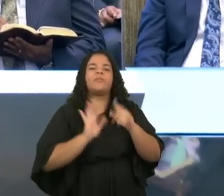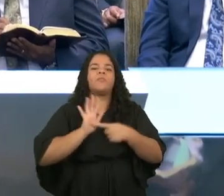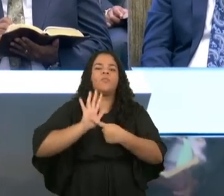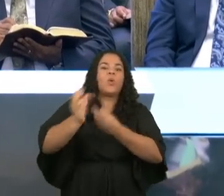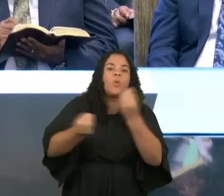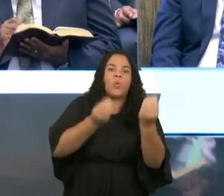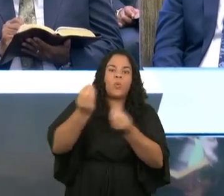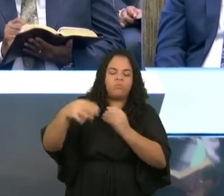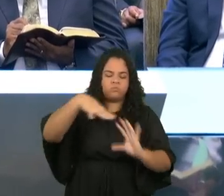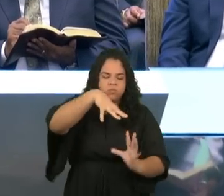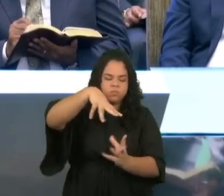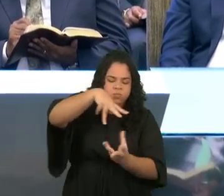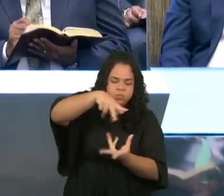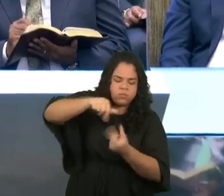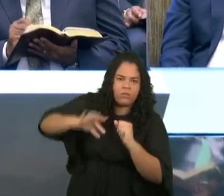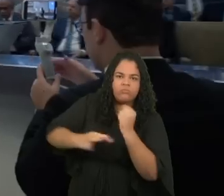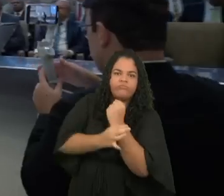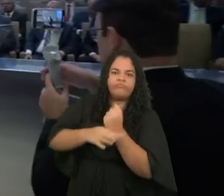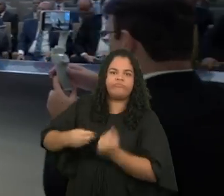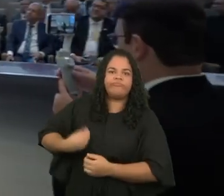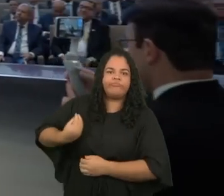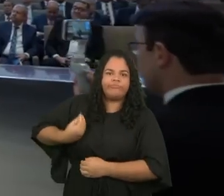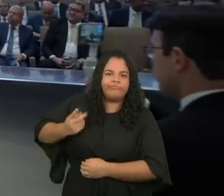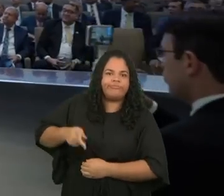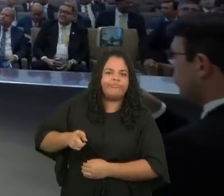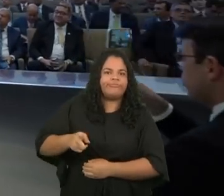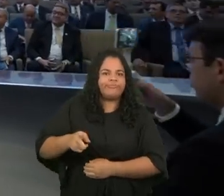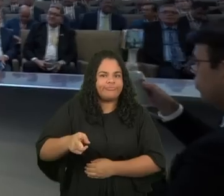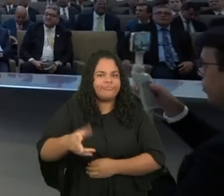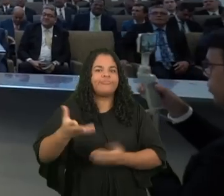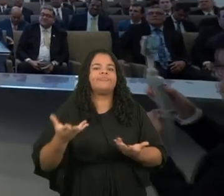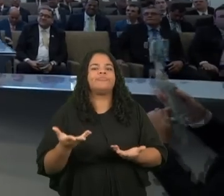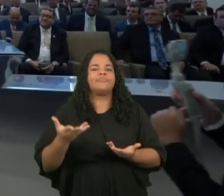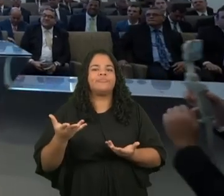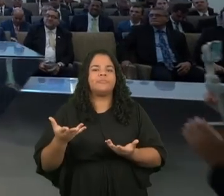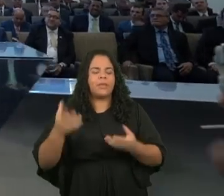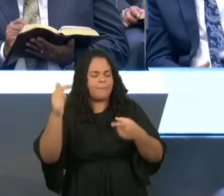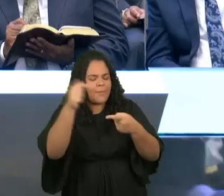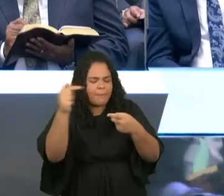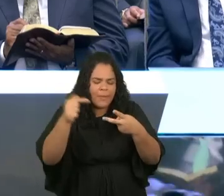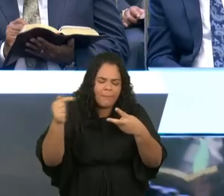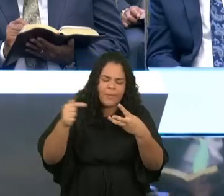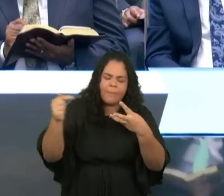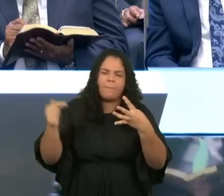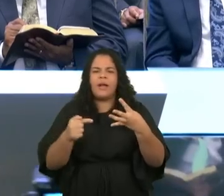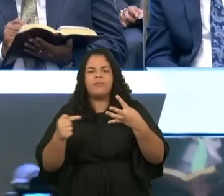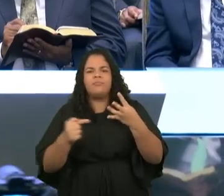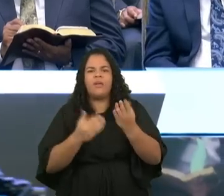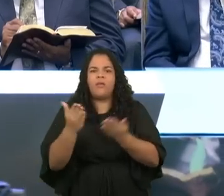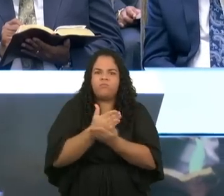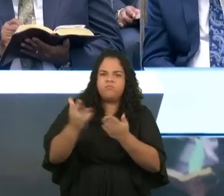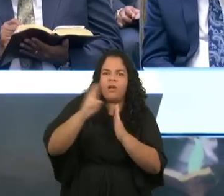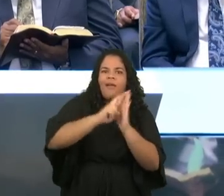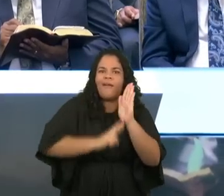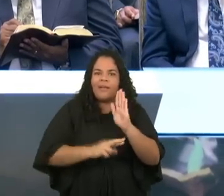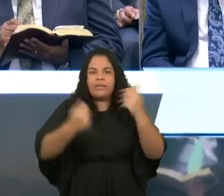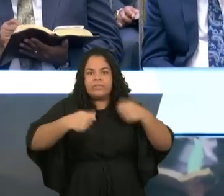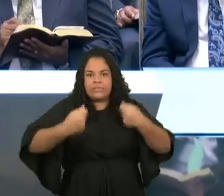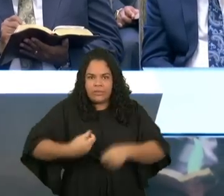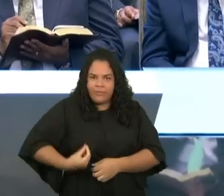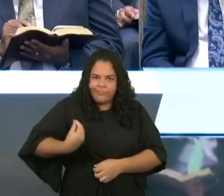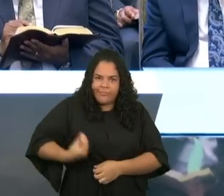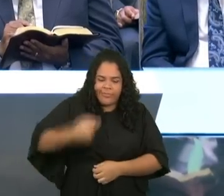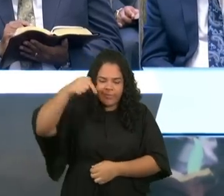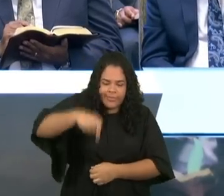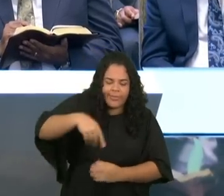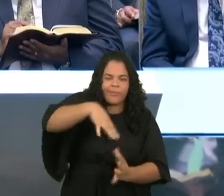gravitacional, a força eletromagnética, a força nuclear. Sem estas constantes, não poderia existir vida complexa